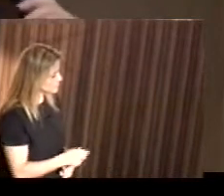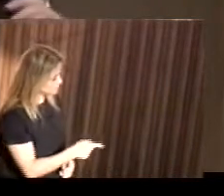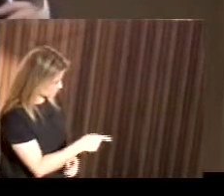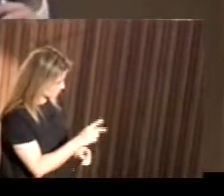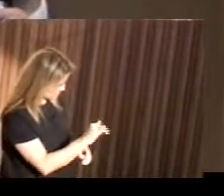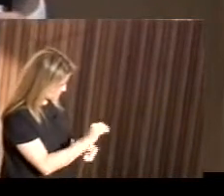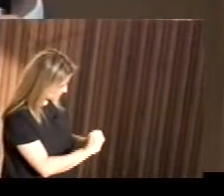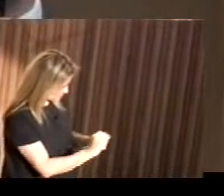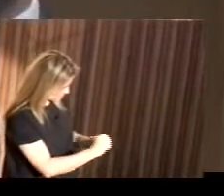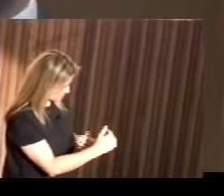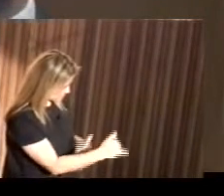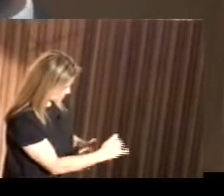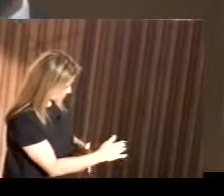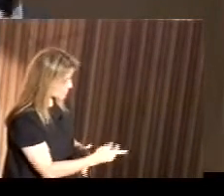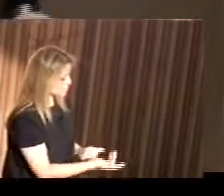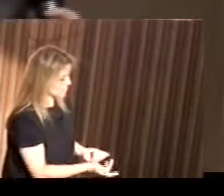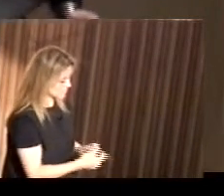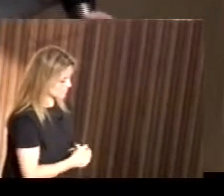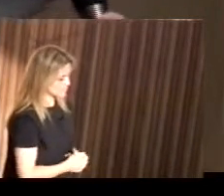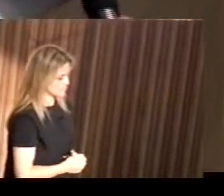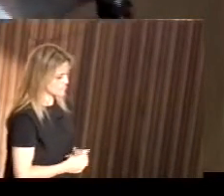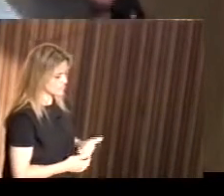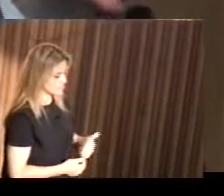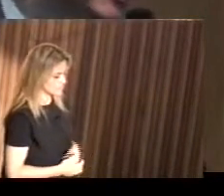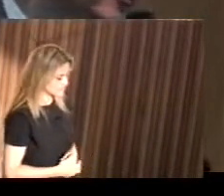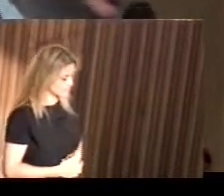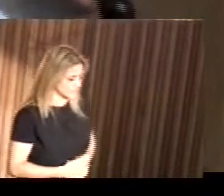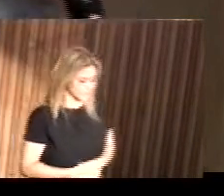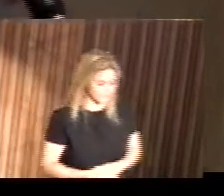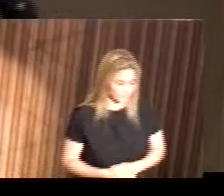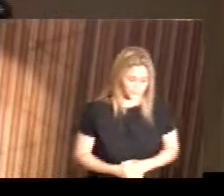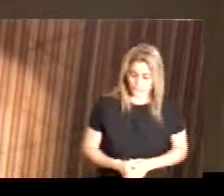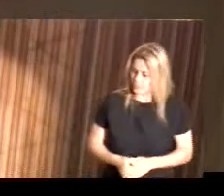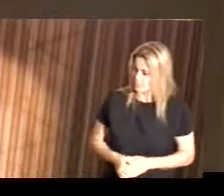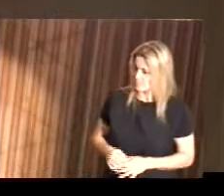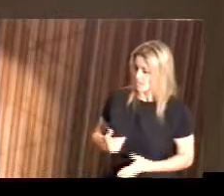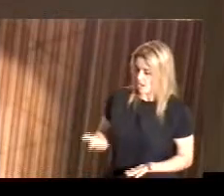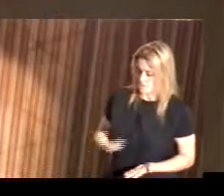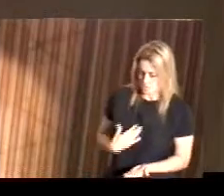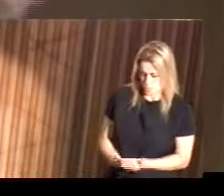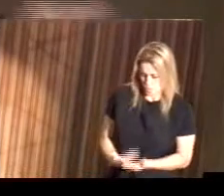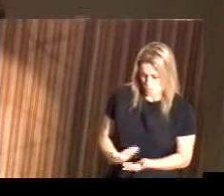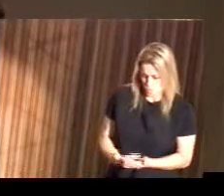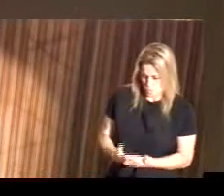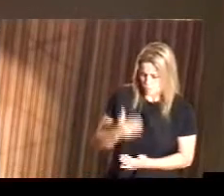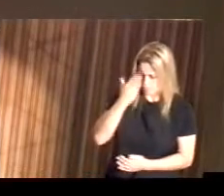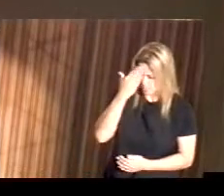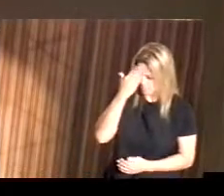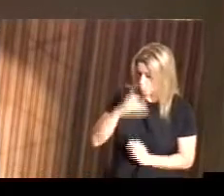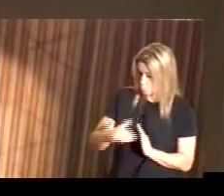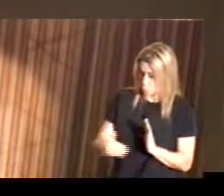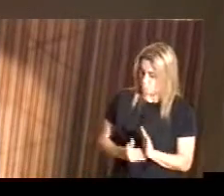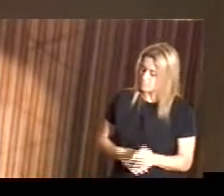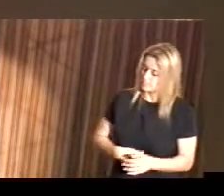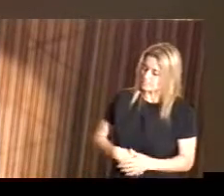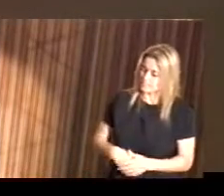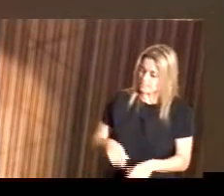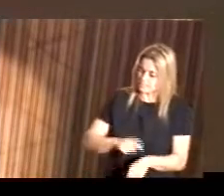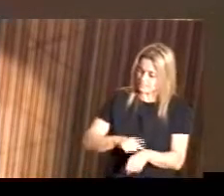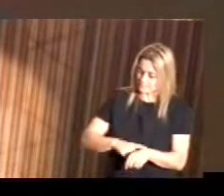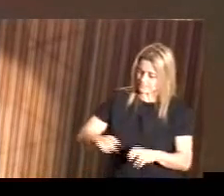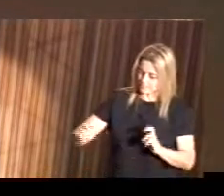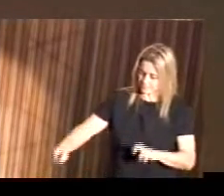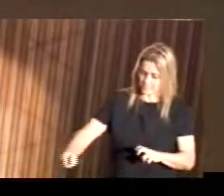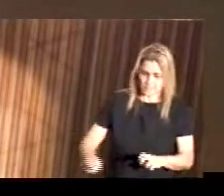de aula dele filosofia, toda a matéria, porque ele vai perguntar qualquer coisa. Eu sei, esse homem vai querer me pegar. E nunca